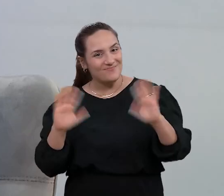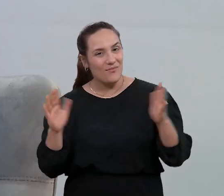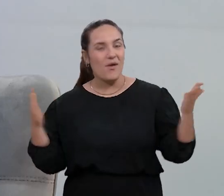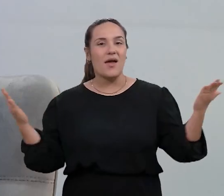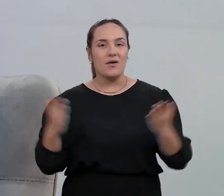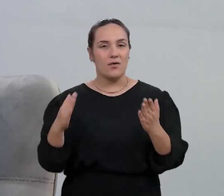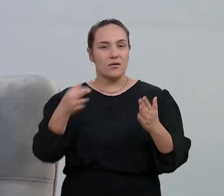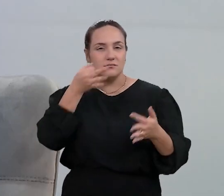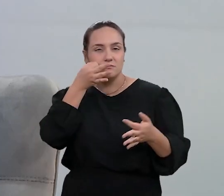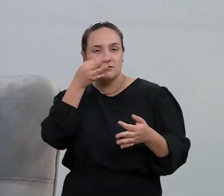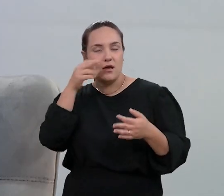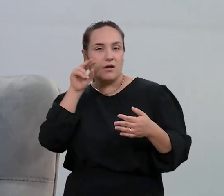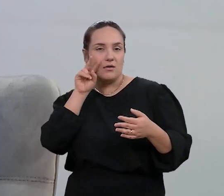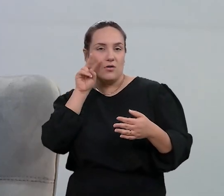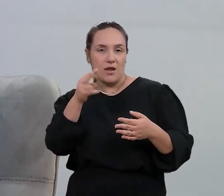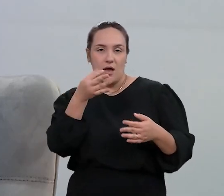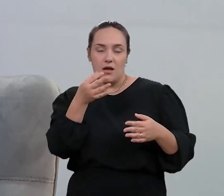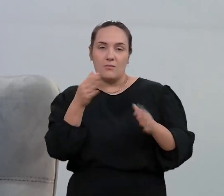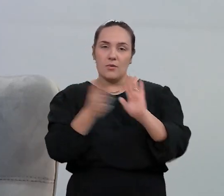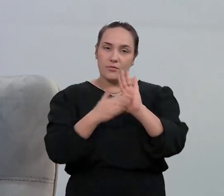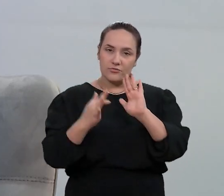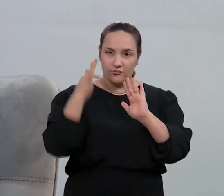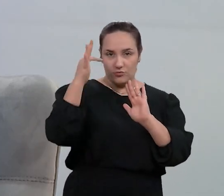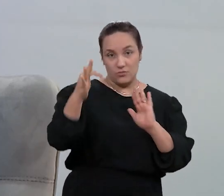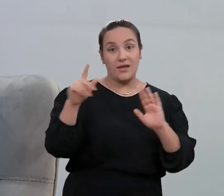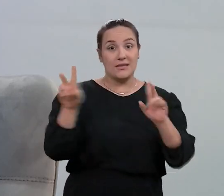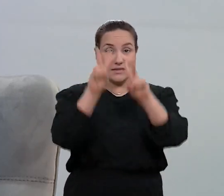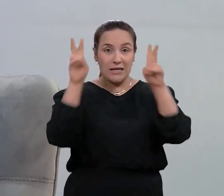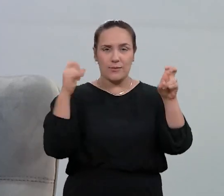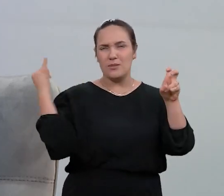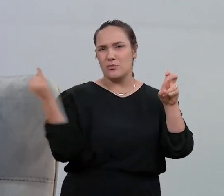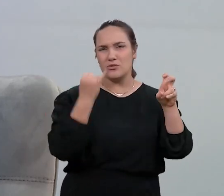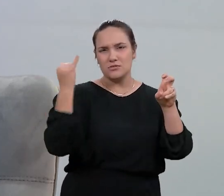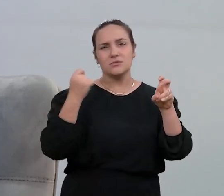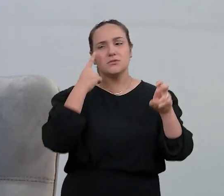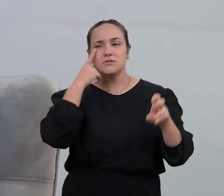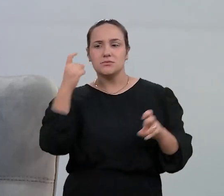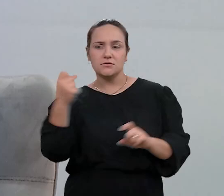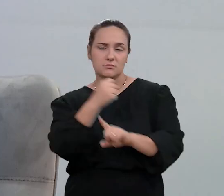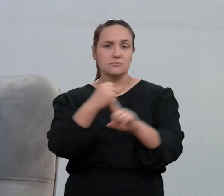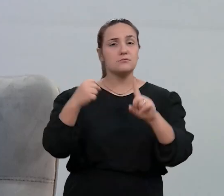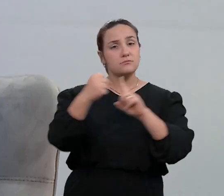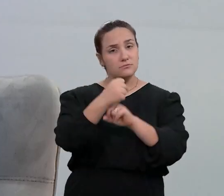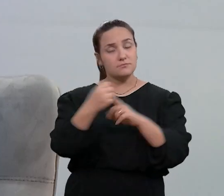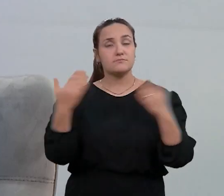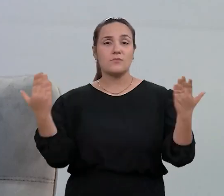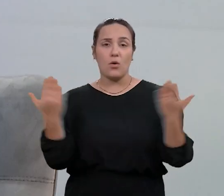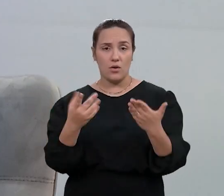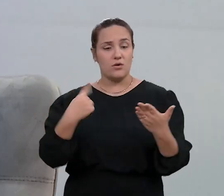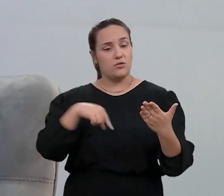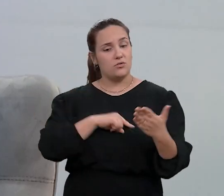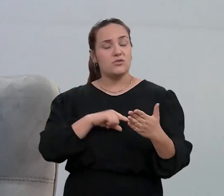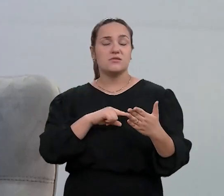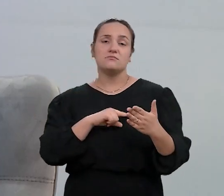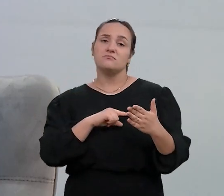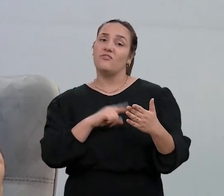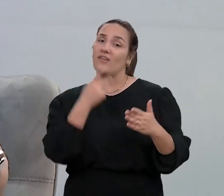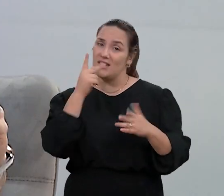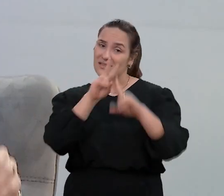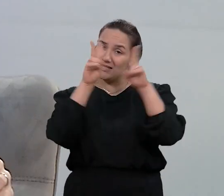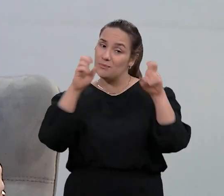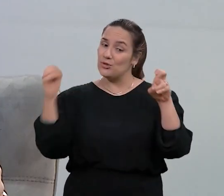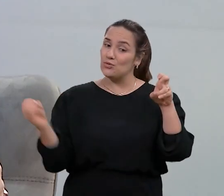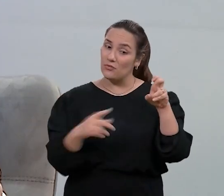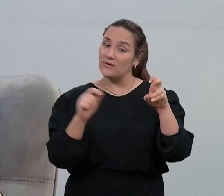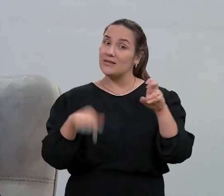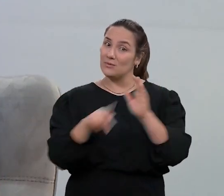Olá perspectiva no ar para falar de temas relevantes atuais e de interesse da sociedade e dessa vez a gente vai trazer um